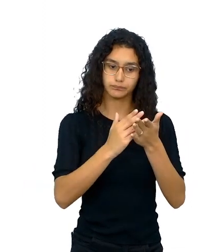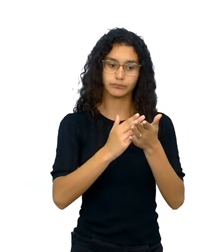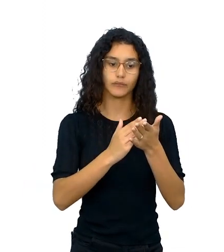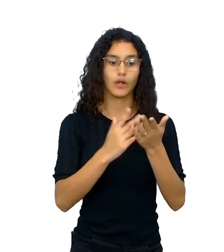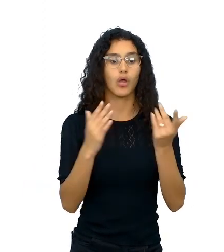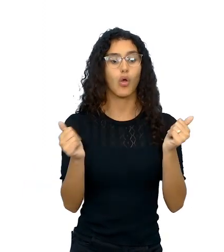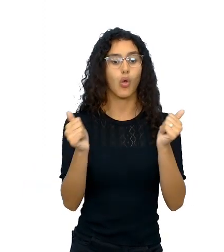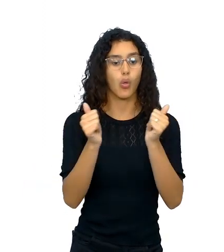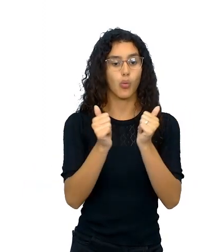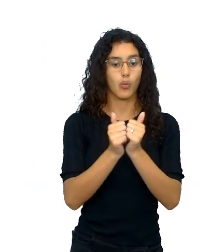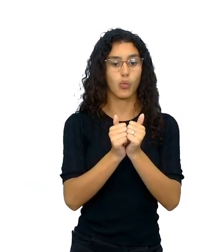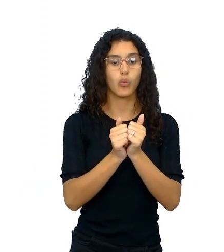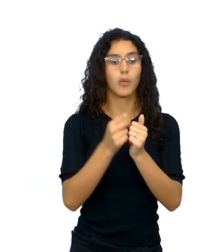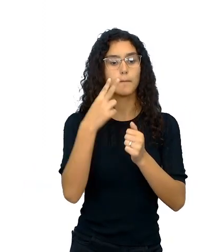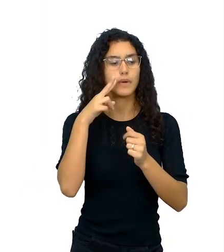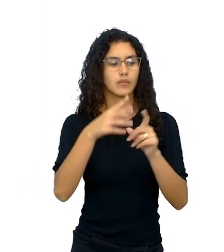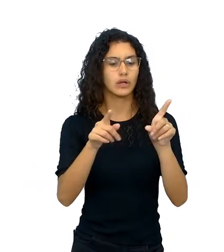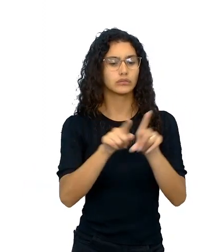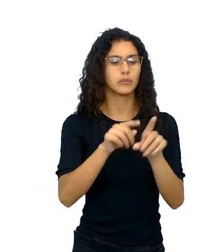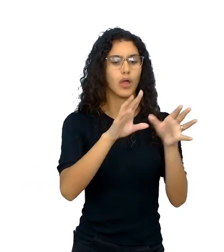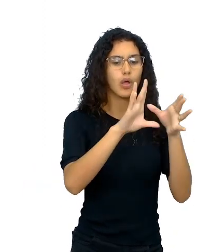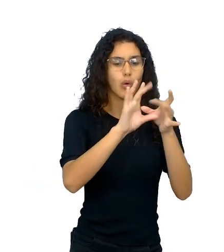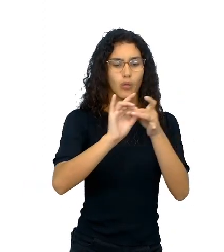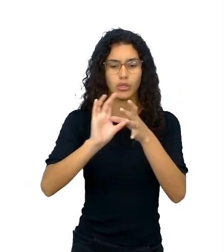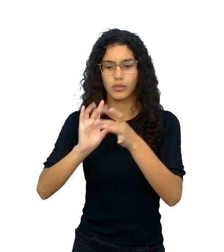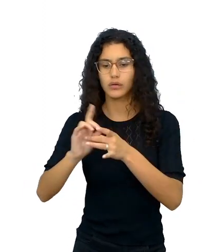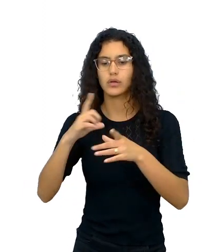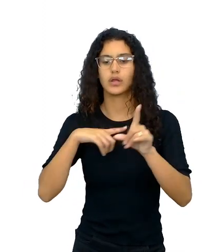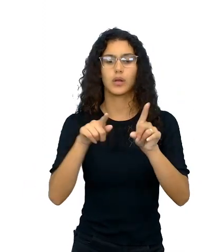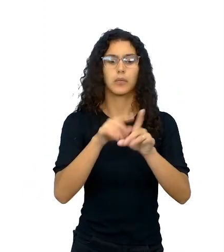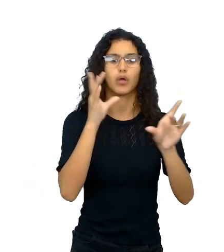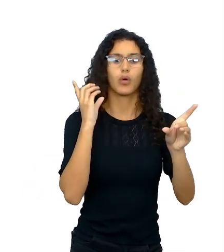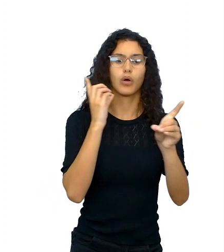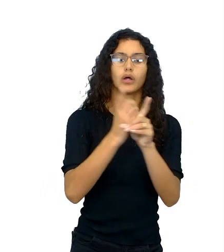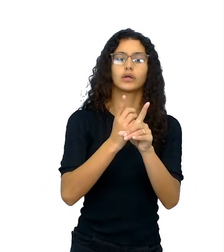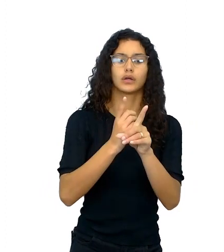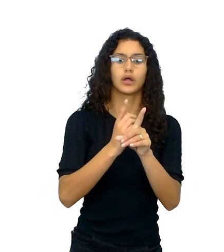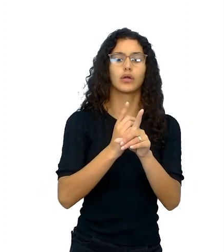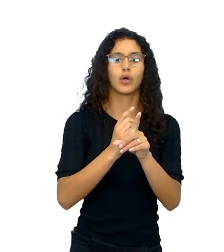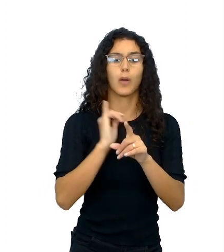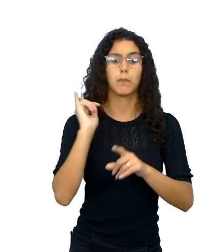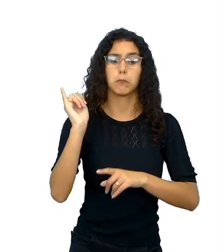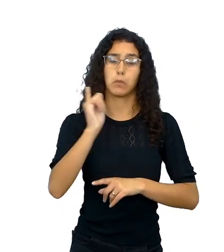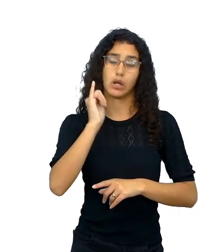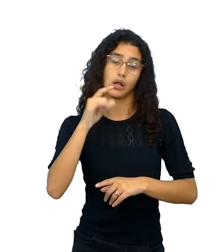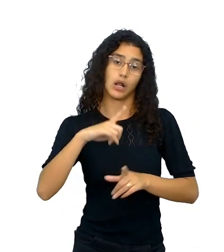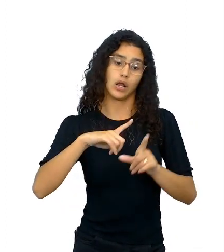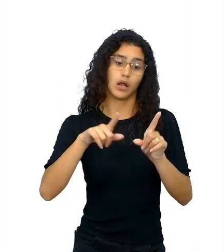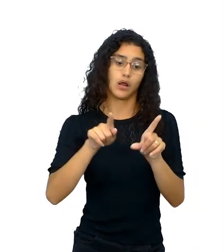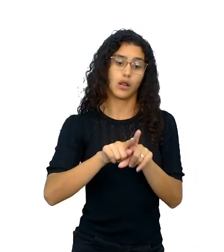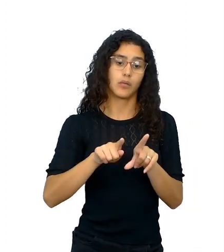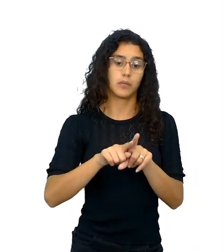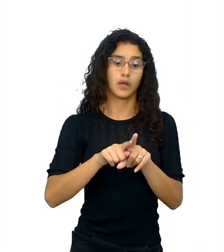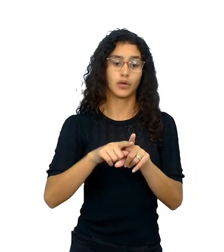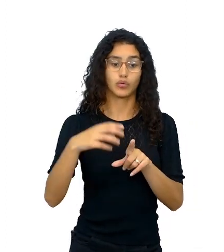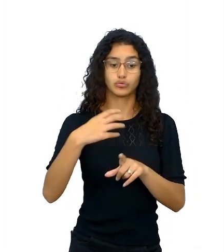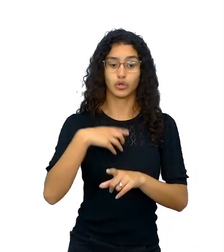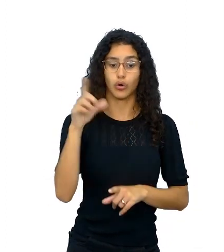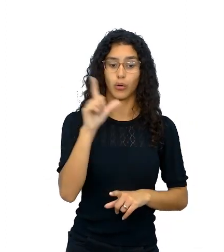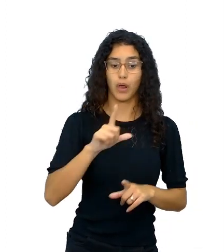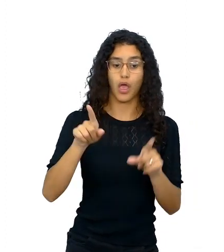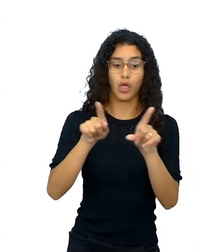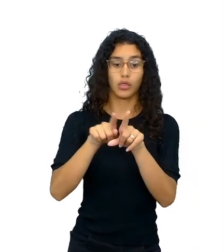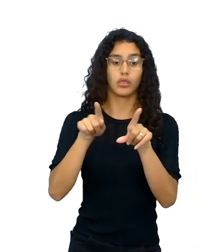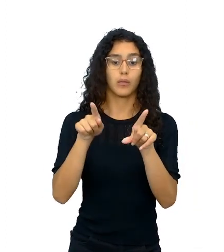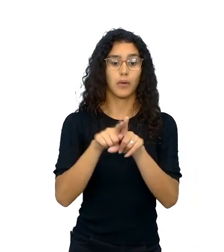sua integralidade, observando o contexto de produção, identificando os traços essenciais e peculiares à estética literária